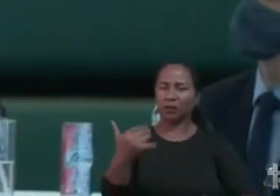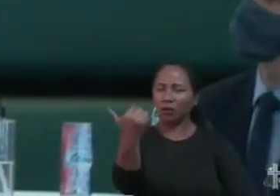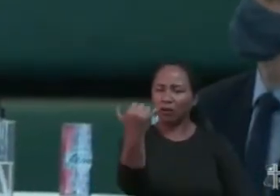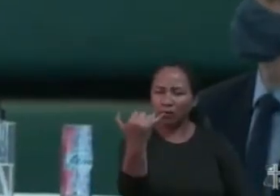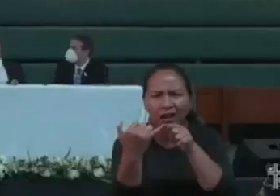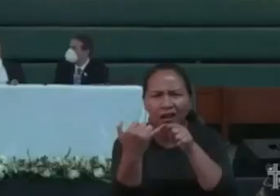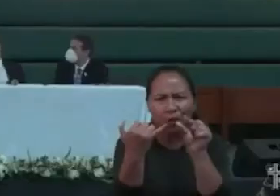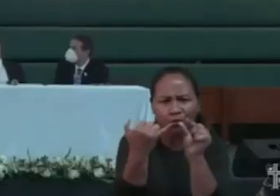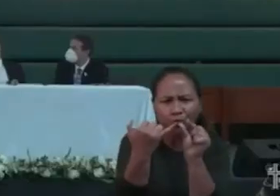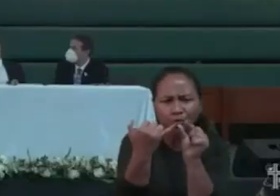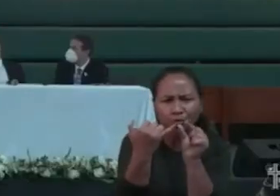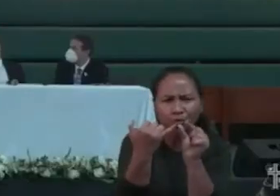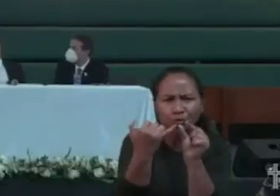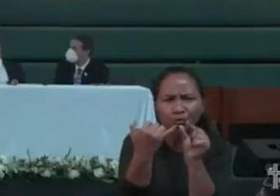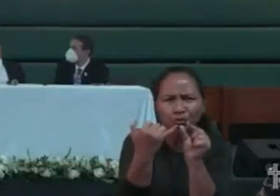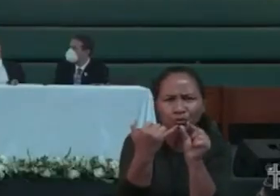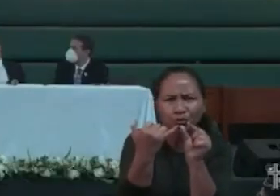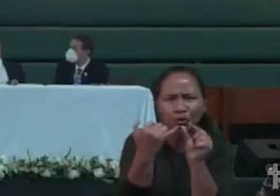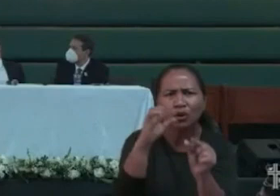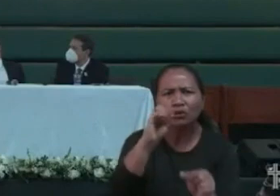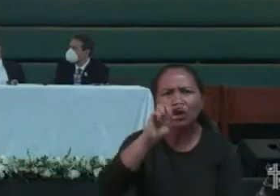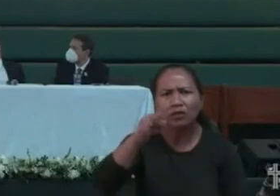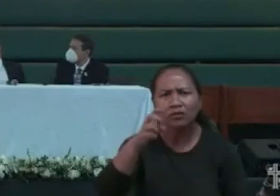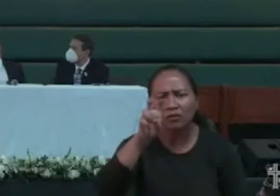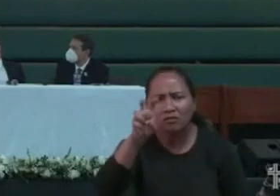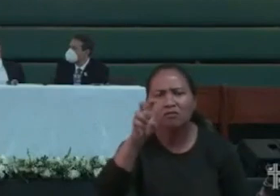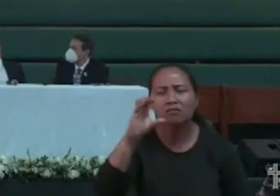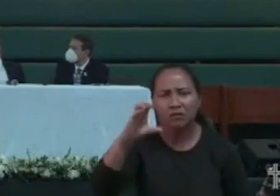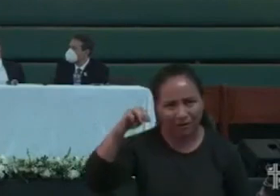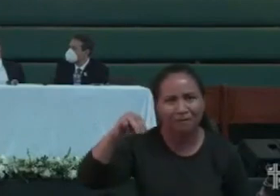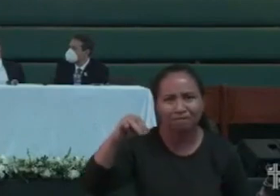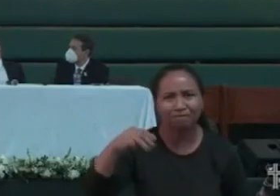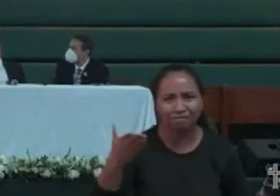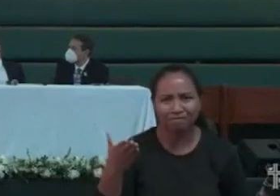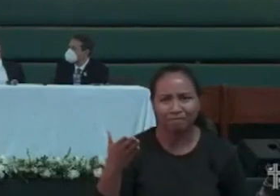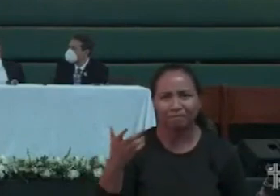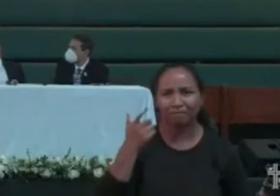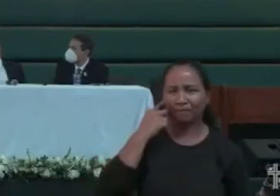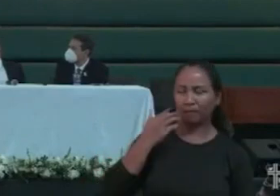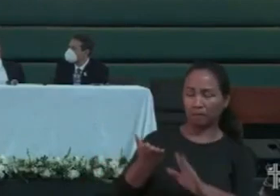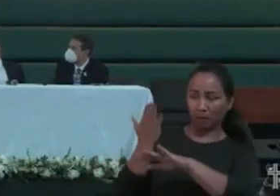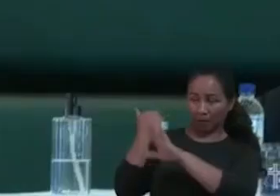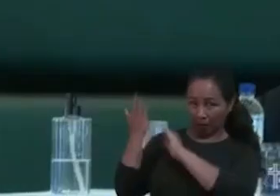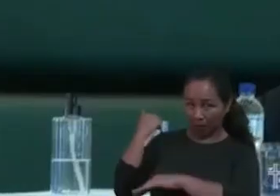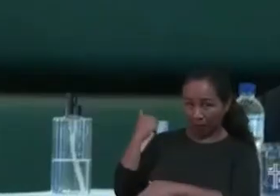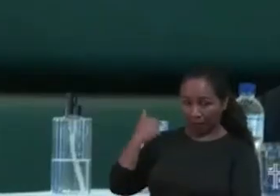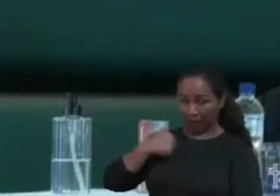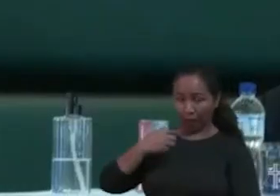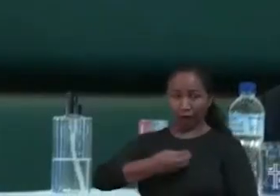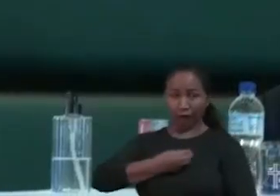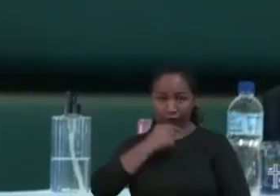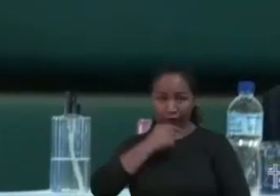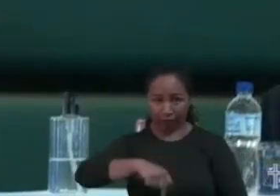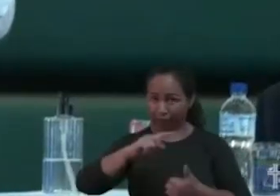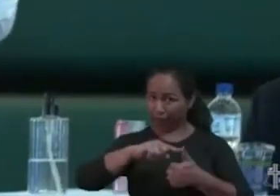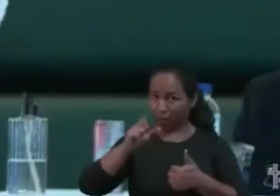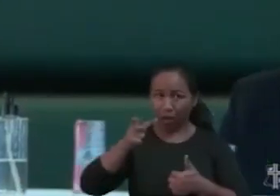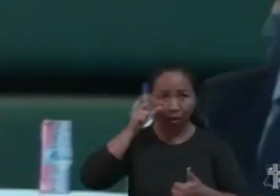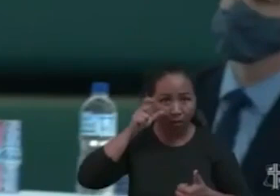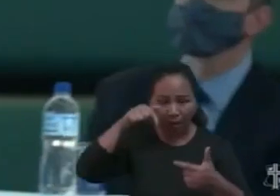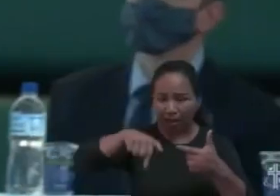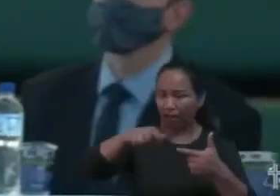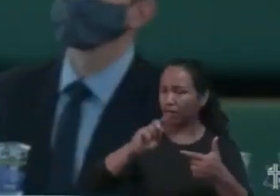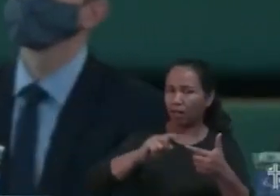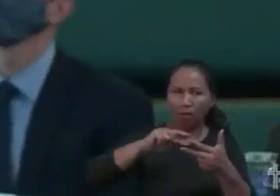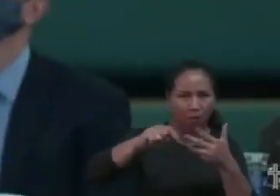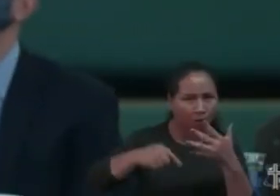centímetro falando. Tu não estava aqui, eu não estava aqui, o Rogério não estava aqui, a Damares não estava aqui. Por quê? Porque mais meio centímetro